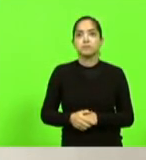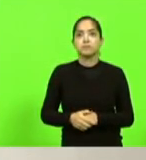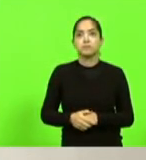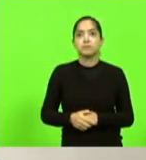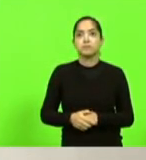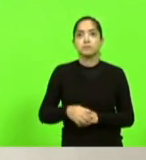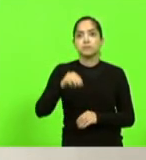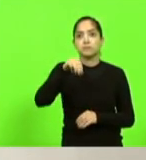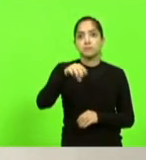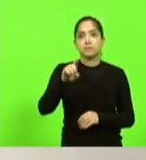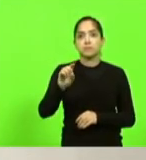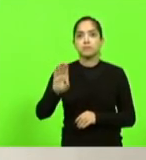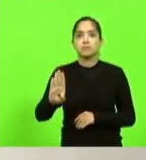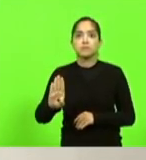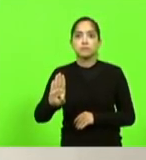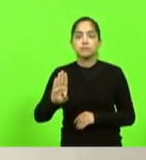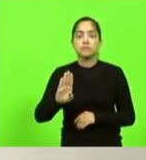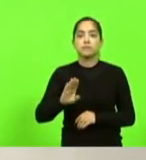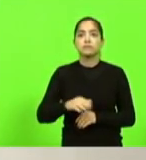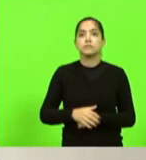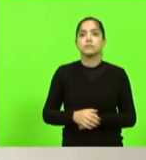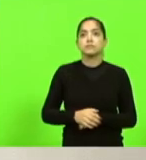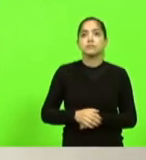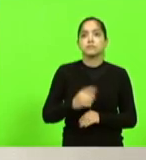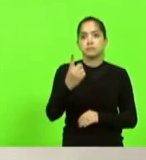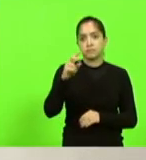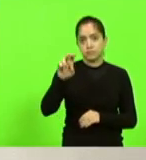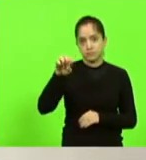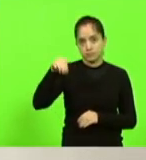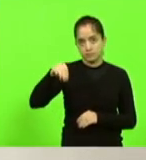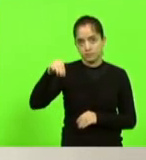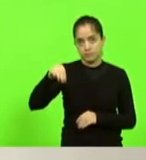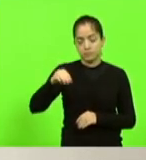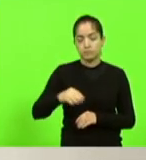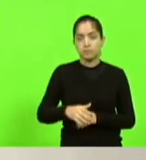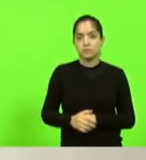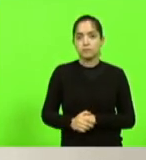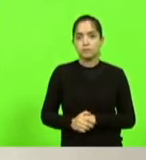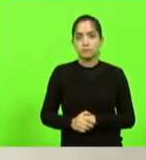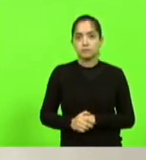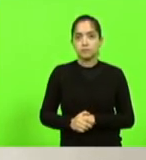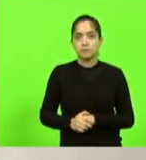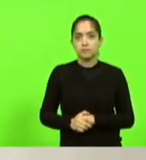Bloco MDB, Partido Novo, por 15 minutos.